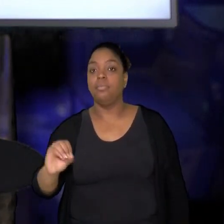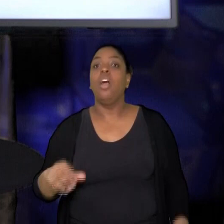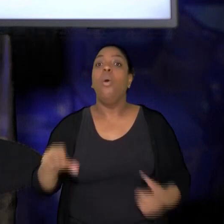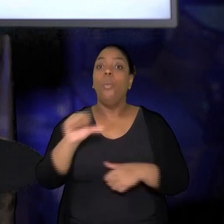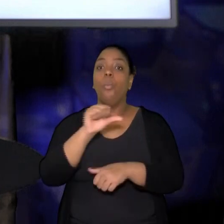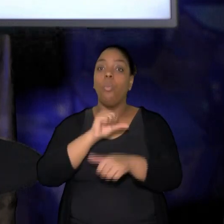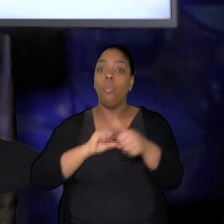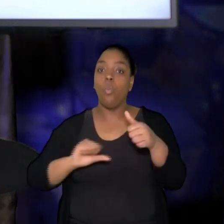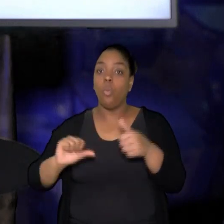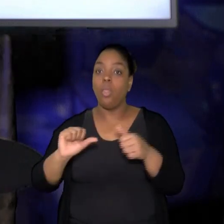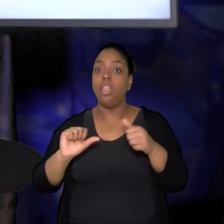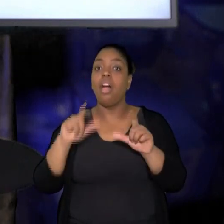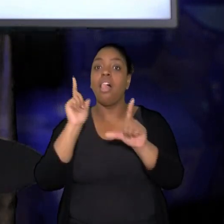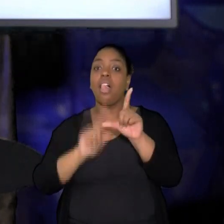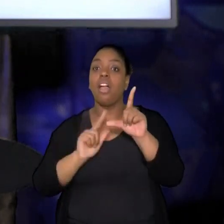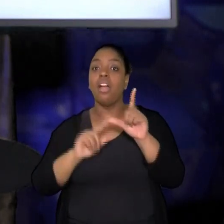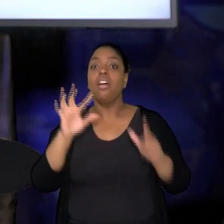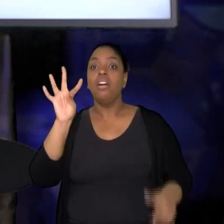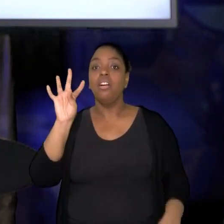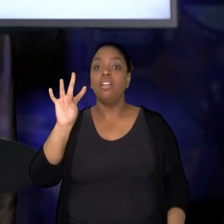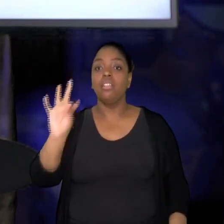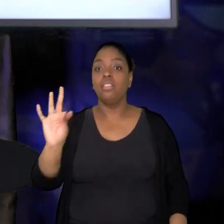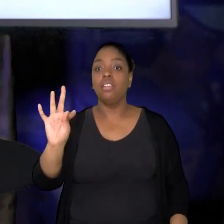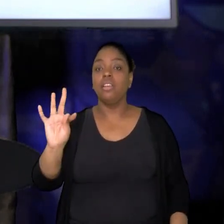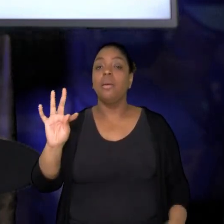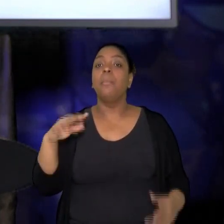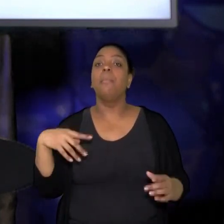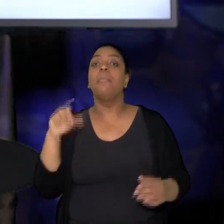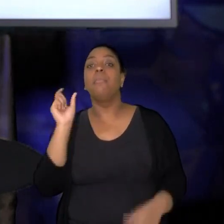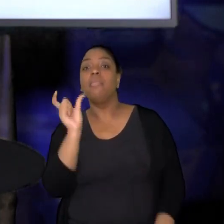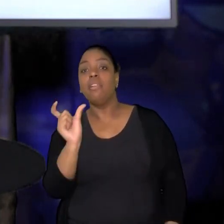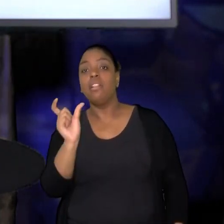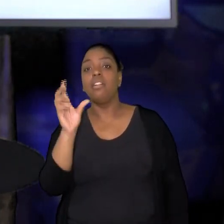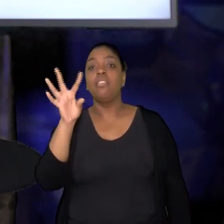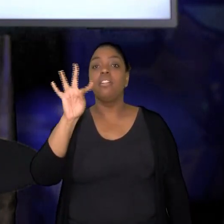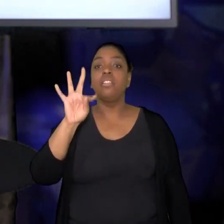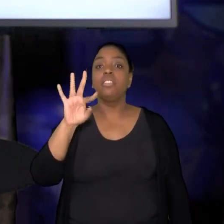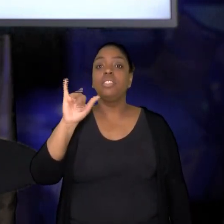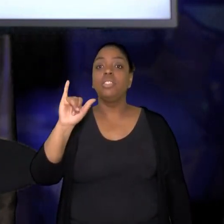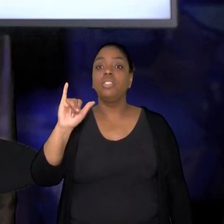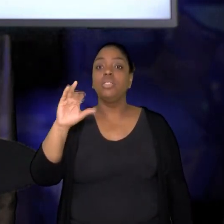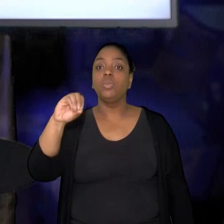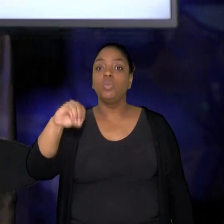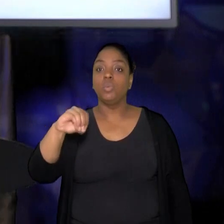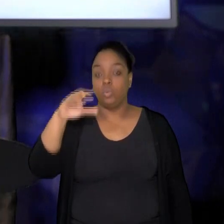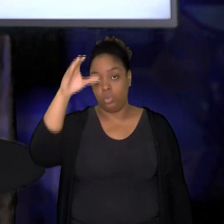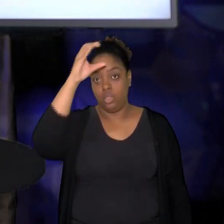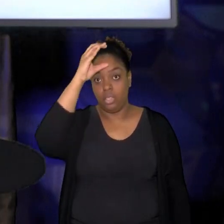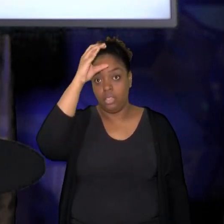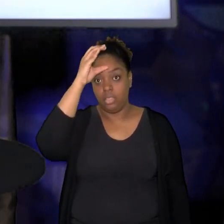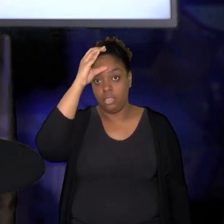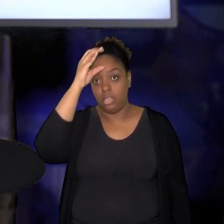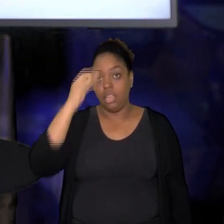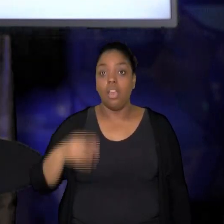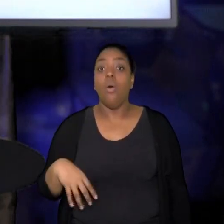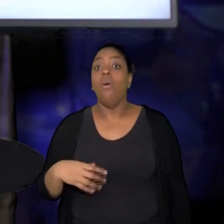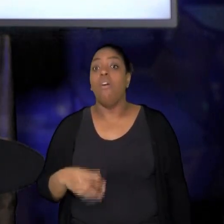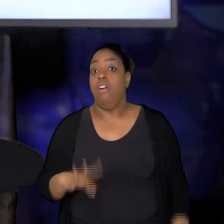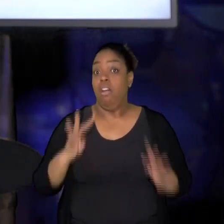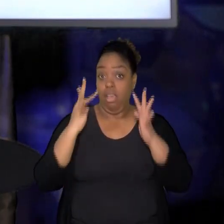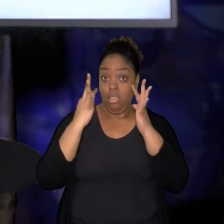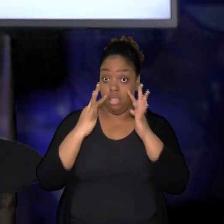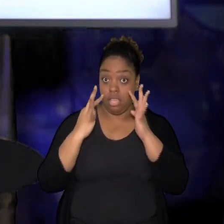T, nós teremos a palavra tio. Observem que eu só troquei a primeira